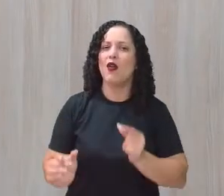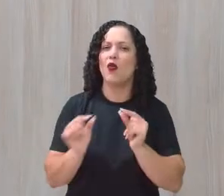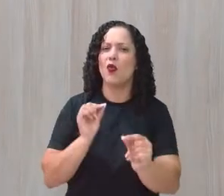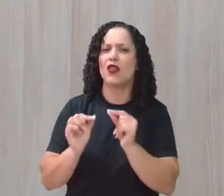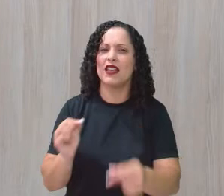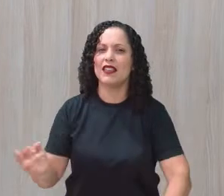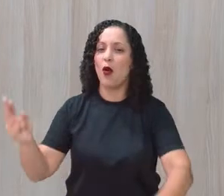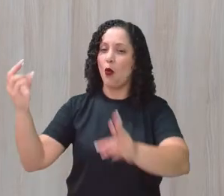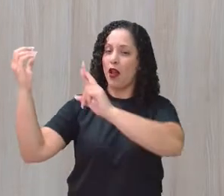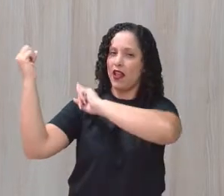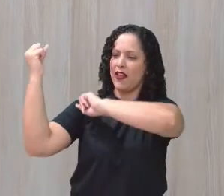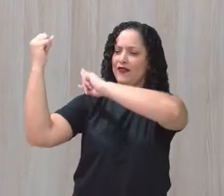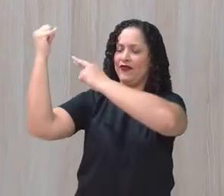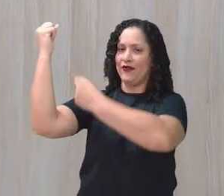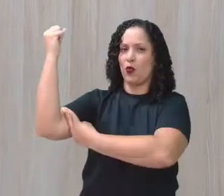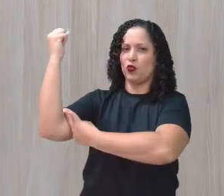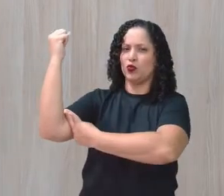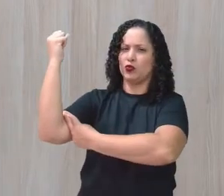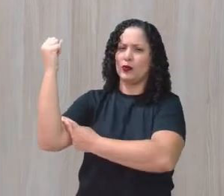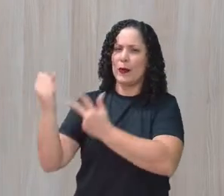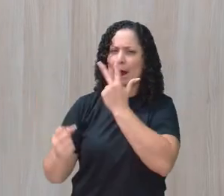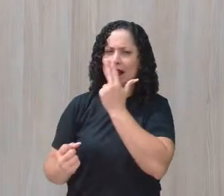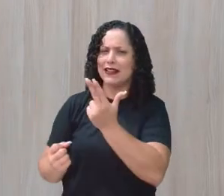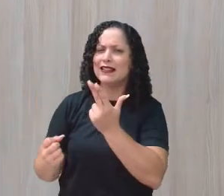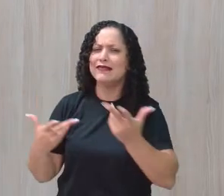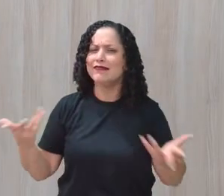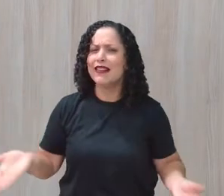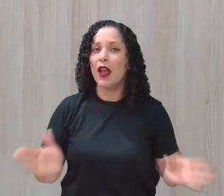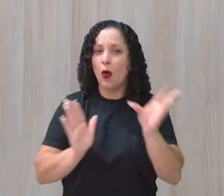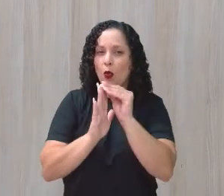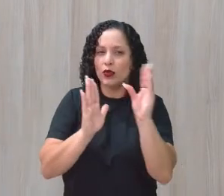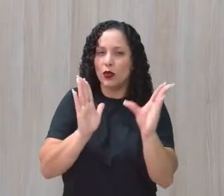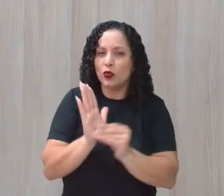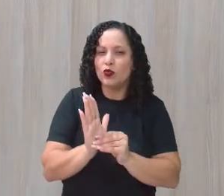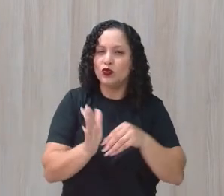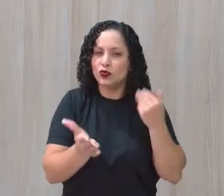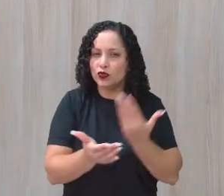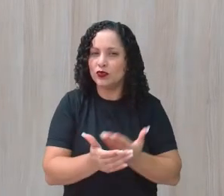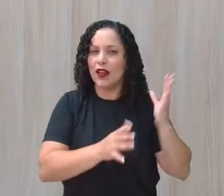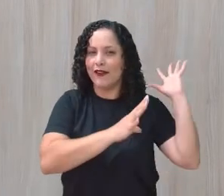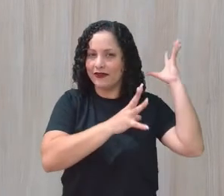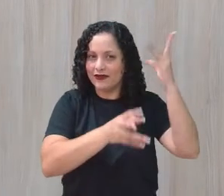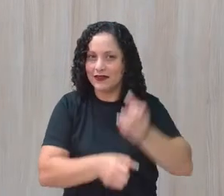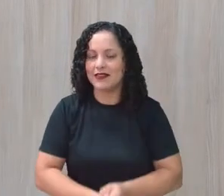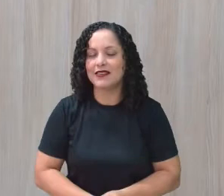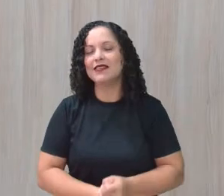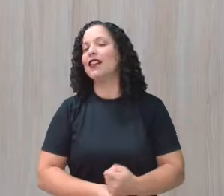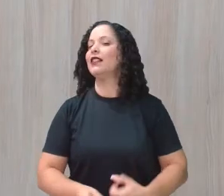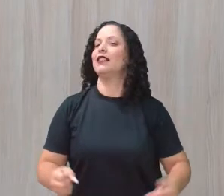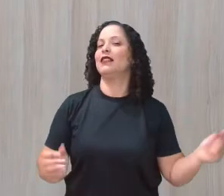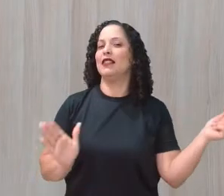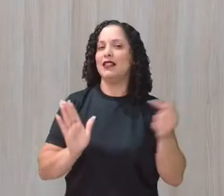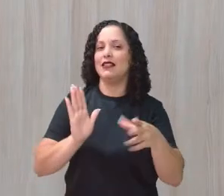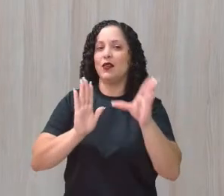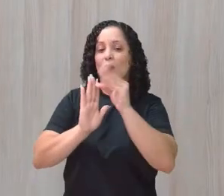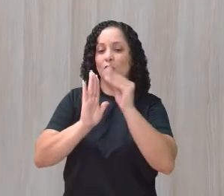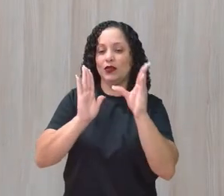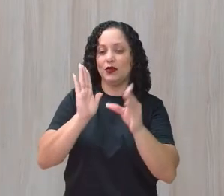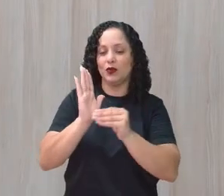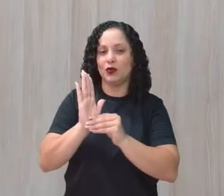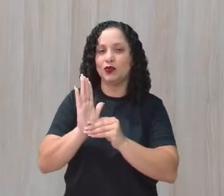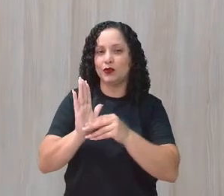antiga, então vamos usar assim, a reposição de conteúdos, não é? Então, esse conteúdo, ele